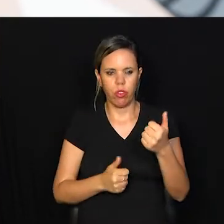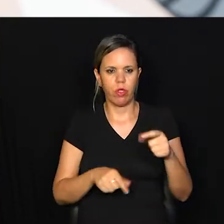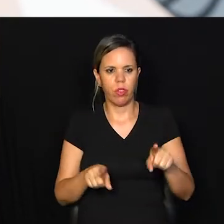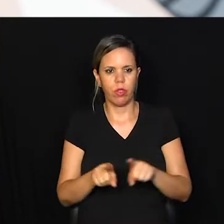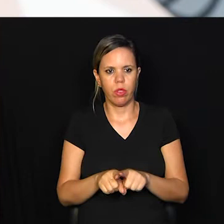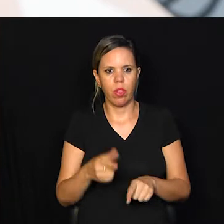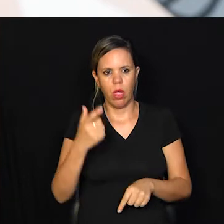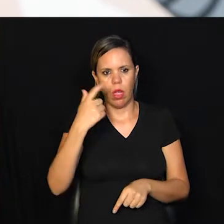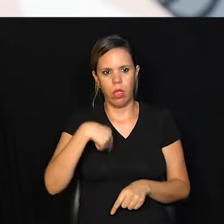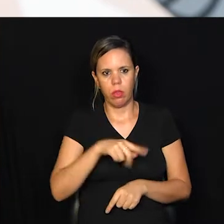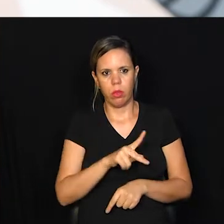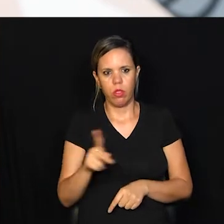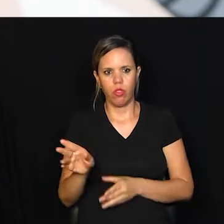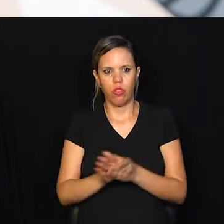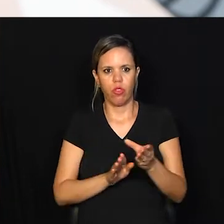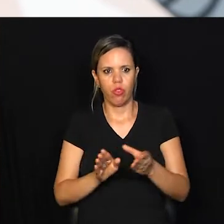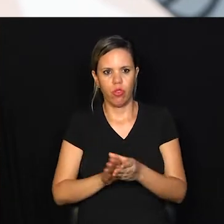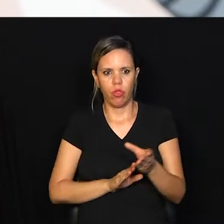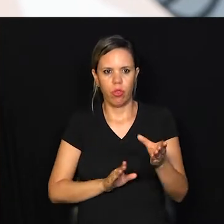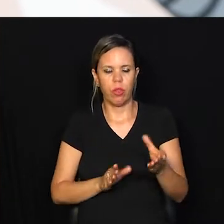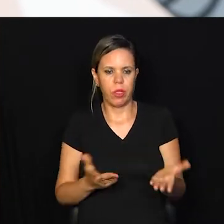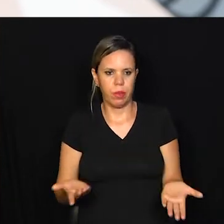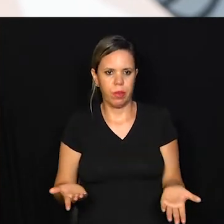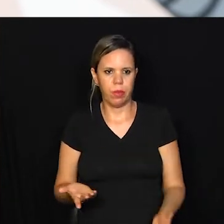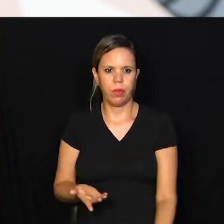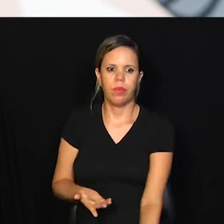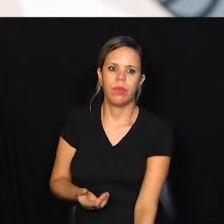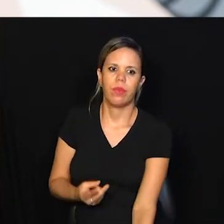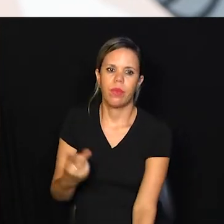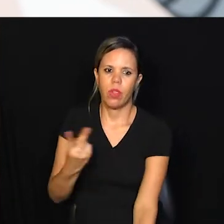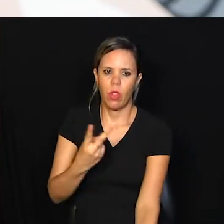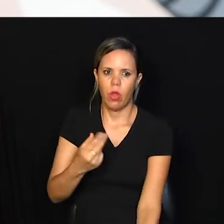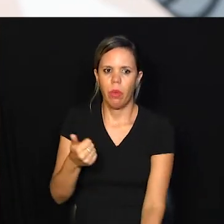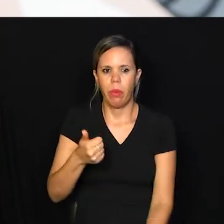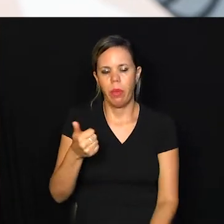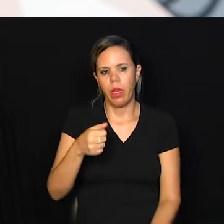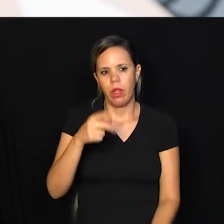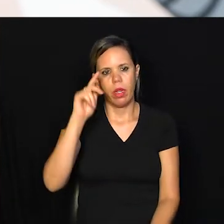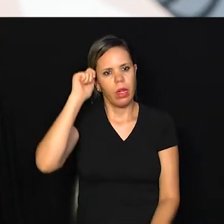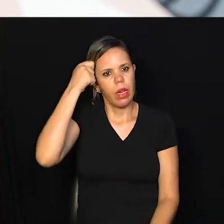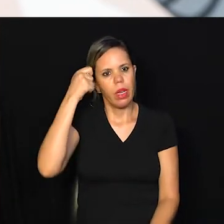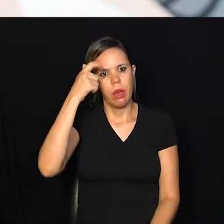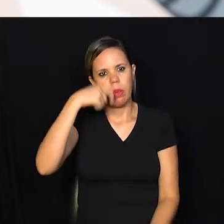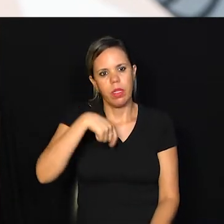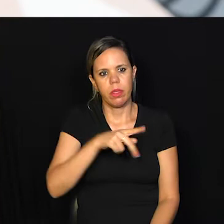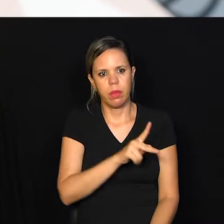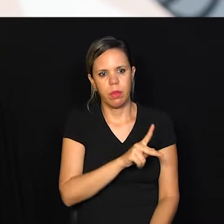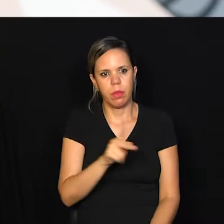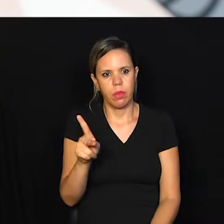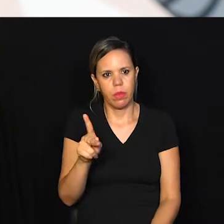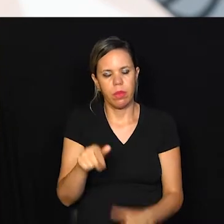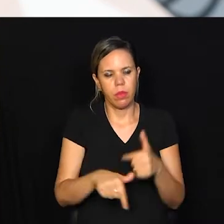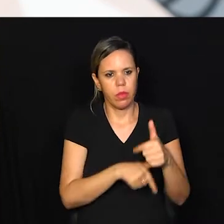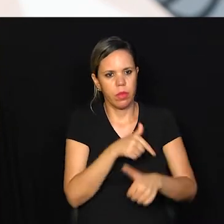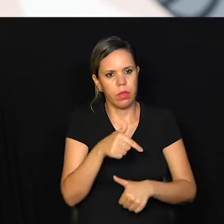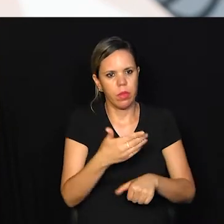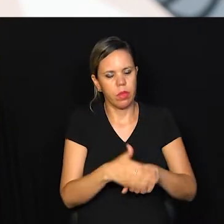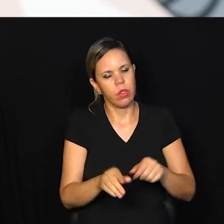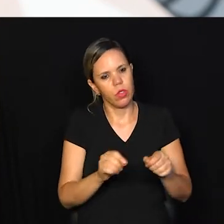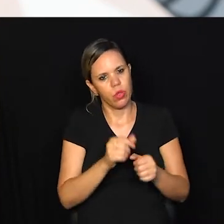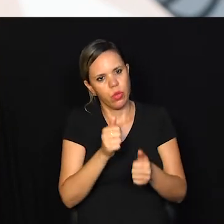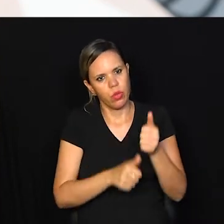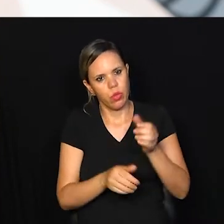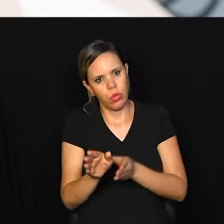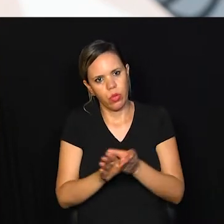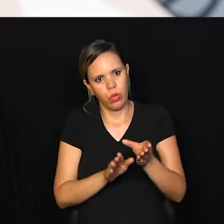e eu que estou presidente do Conselho Deliberativo. Então são os dois primeiros negros, tanto na presidência da executiva como na presidência